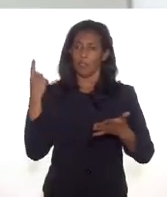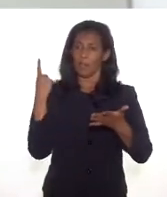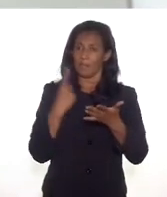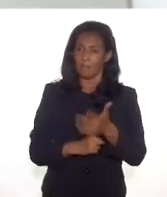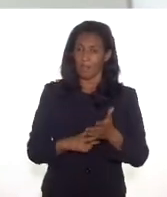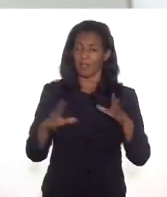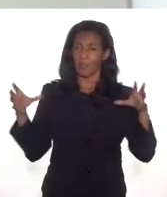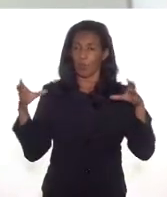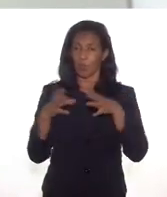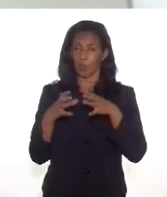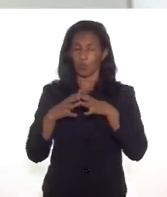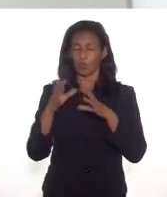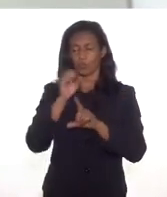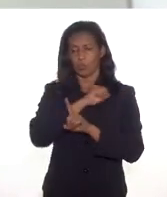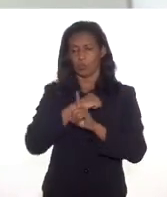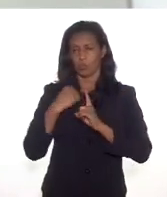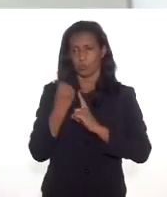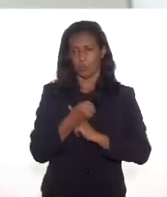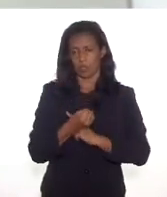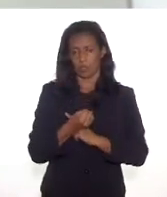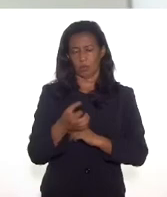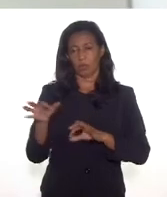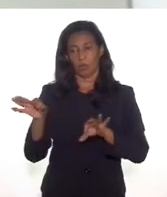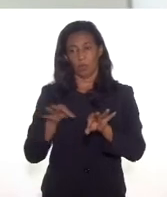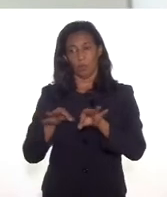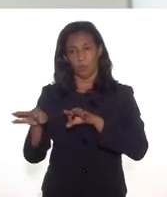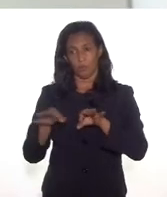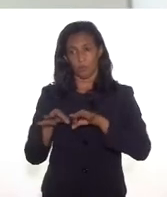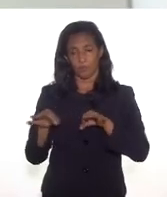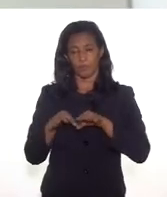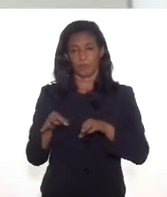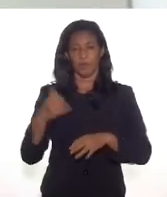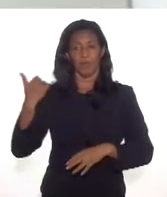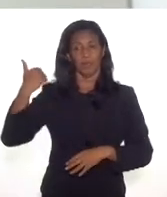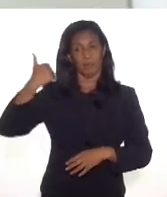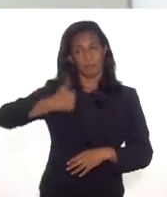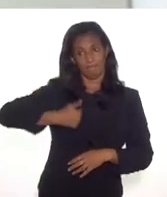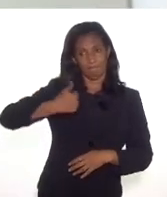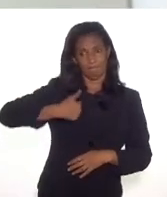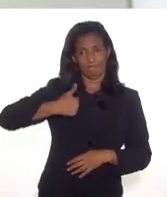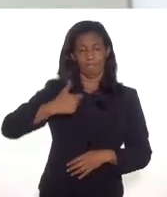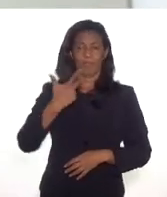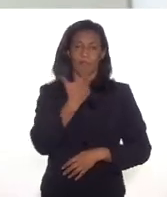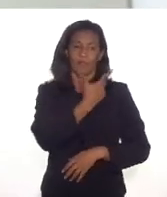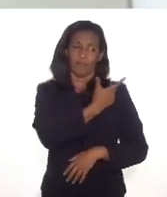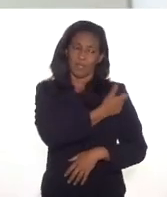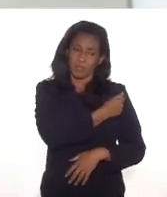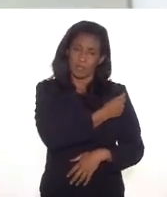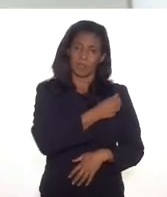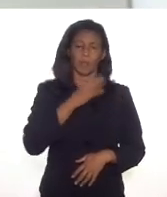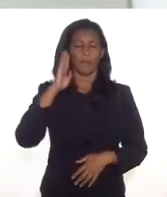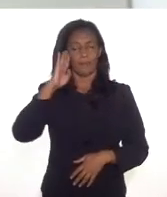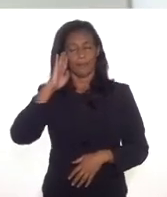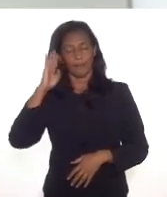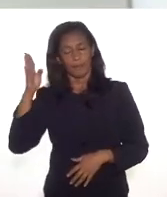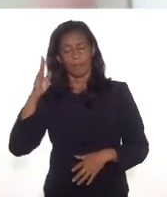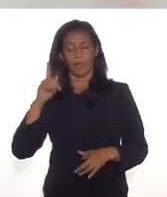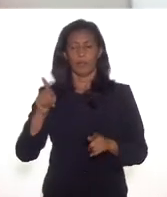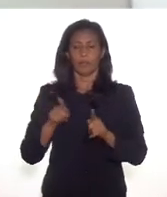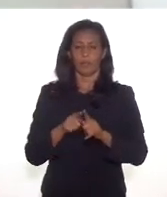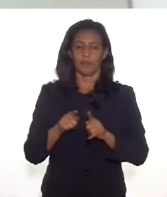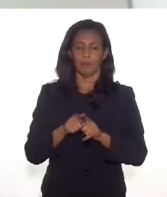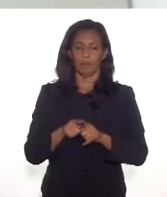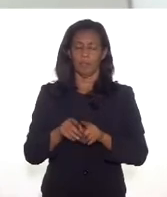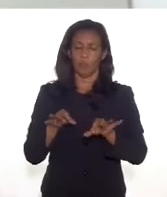impactar o conjunto da sociedade. Então, o planejamento da educação tem que ter prioridade, a vacinação da educação tem que ter prioridade conforme